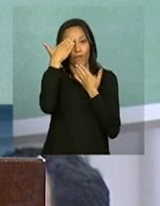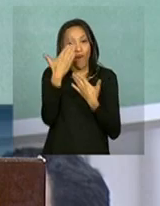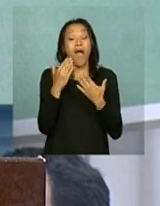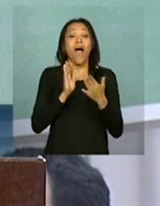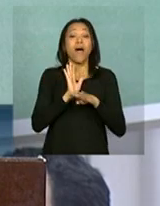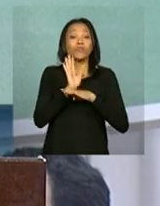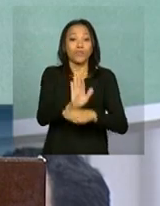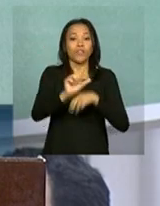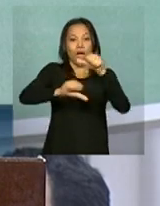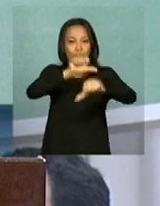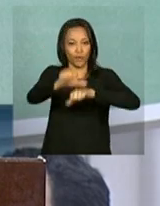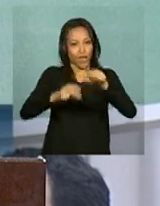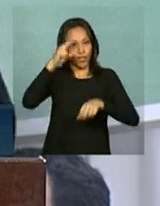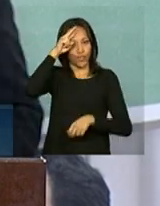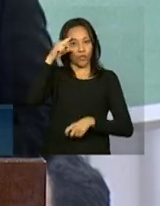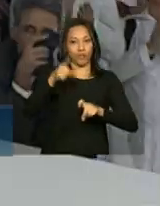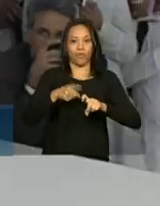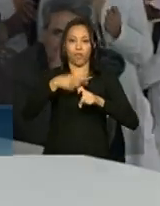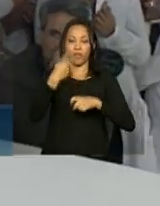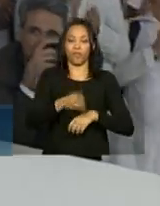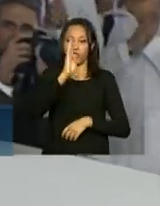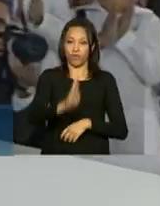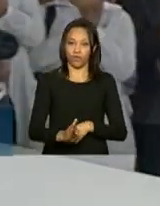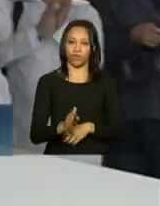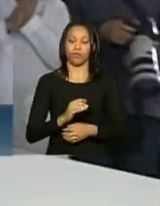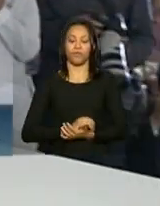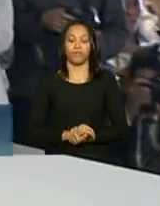mudar a história da medicina no Brasil.